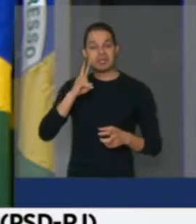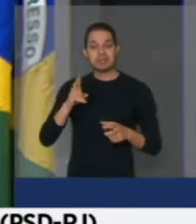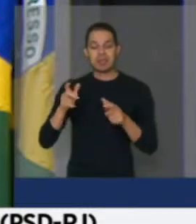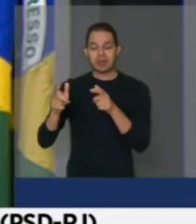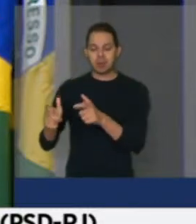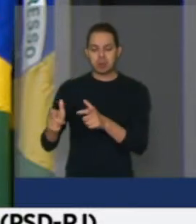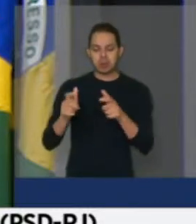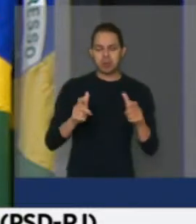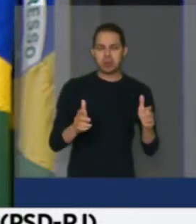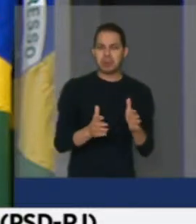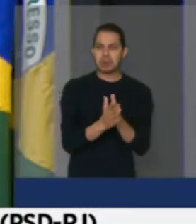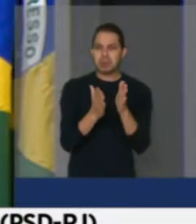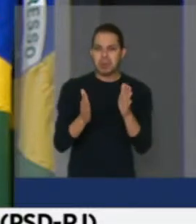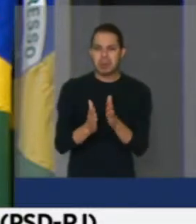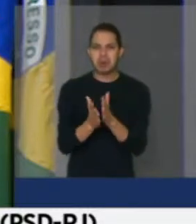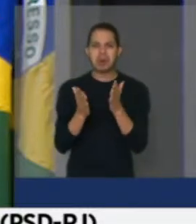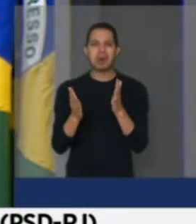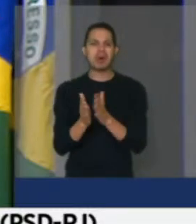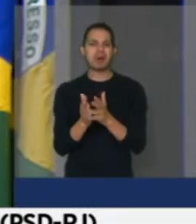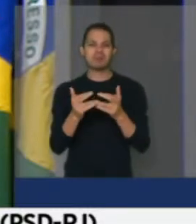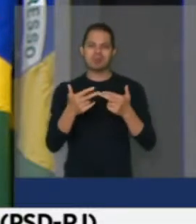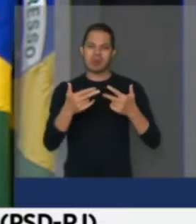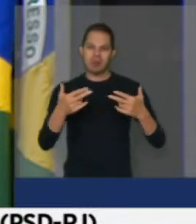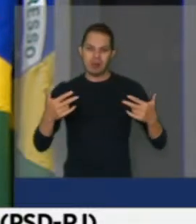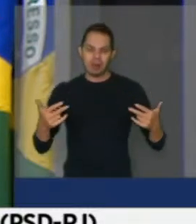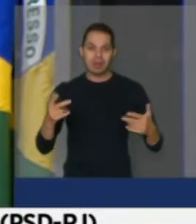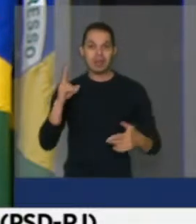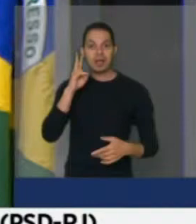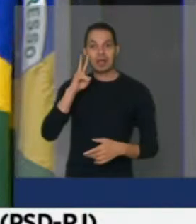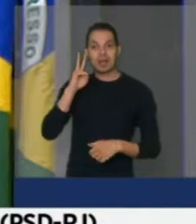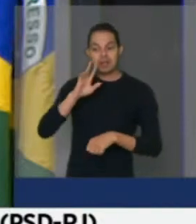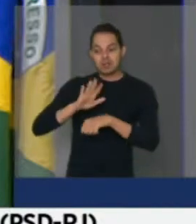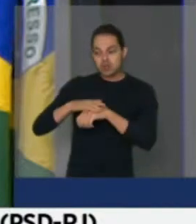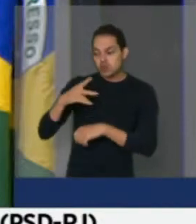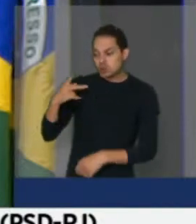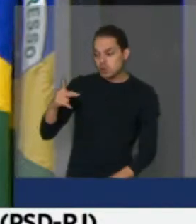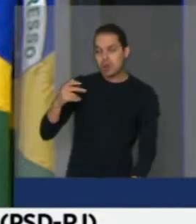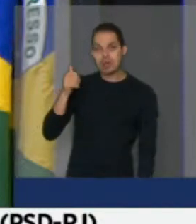marginalizadas, estigmatizadas, a história dela também sofre